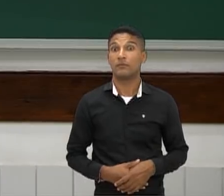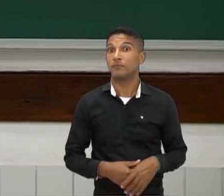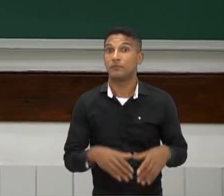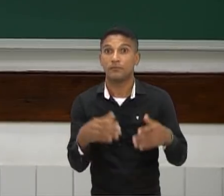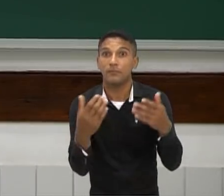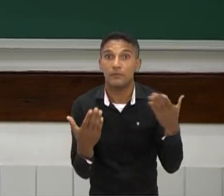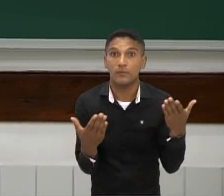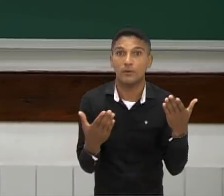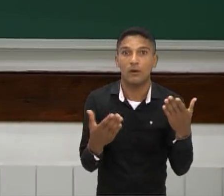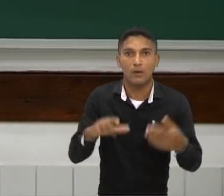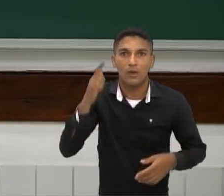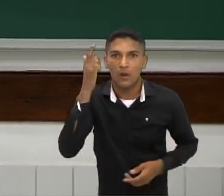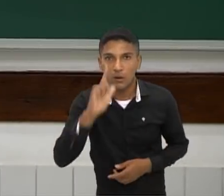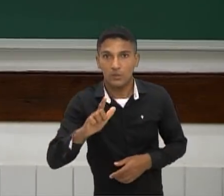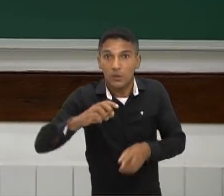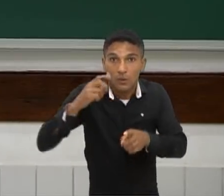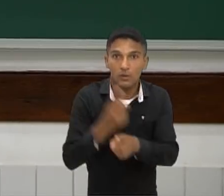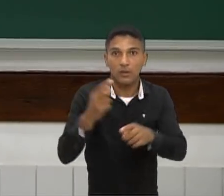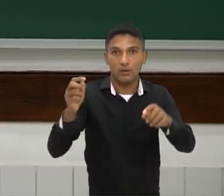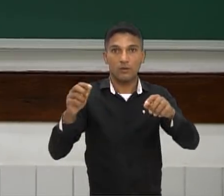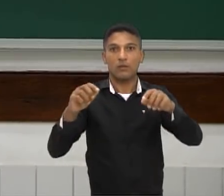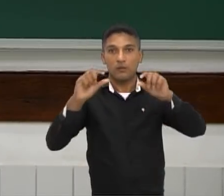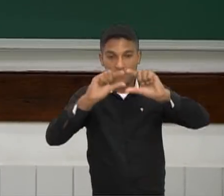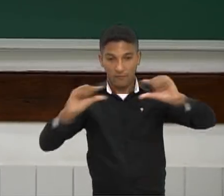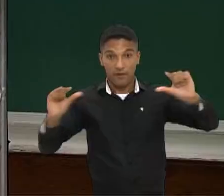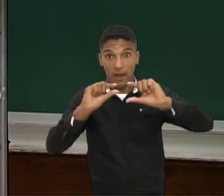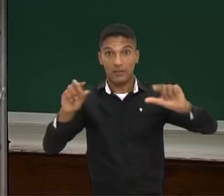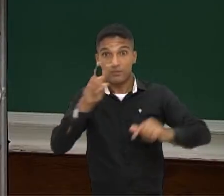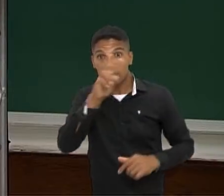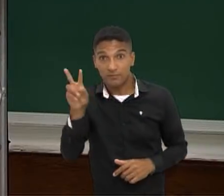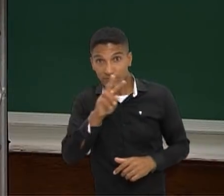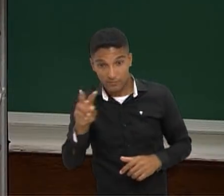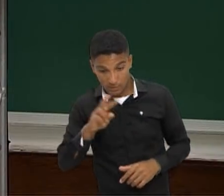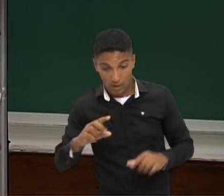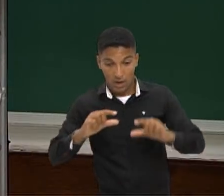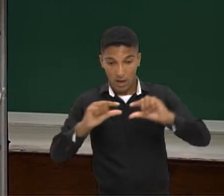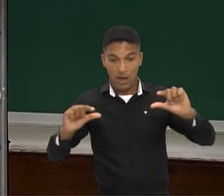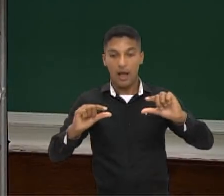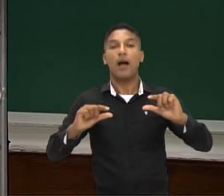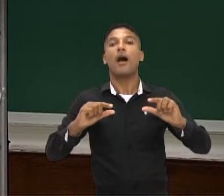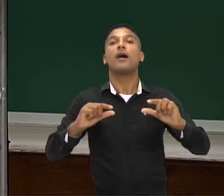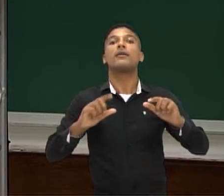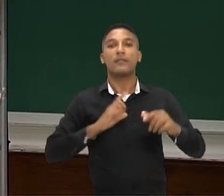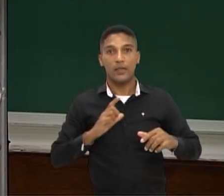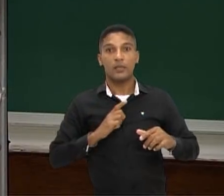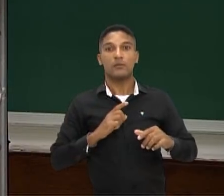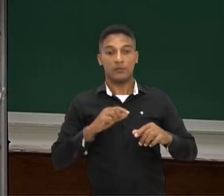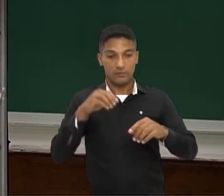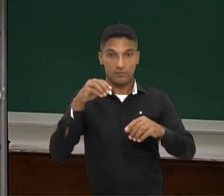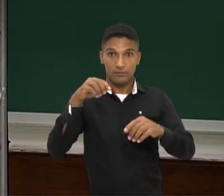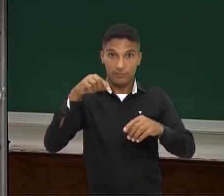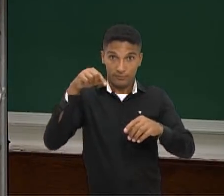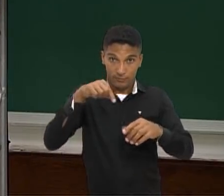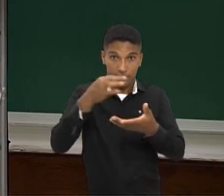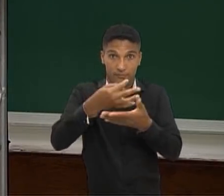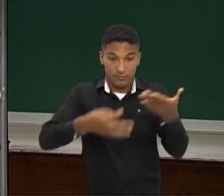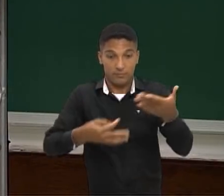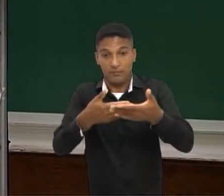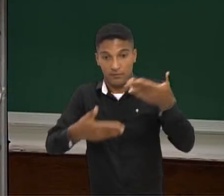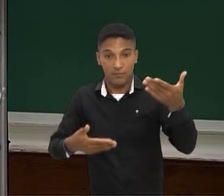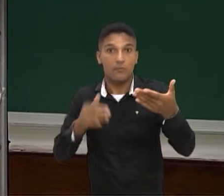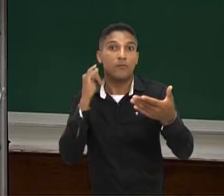E aí, pessoal, conseguiram localizar onde que está o conflito que desencadeou aí a sucessão de acontecimentos no enredo dessa